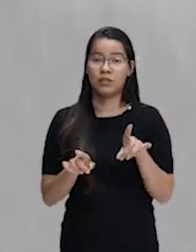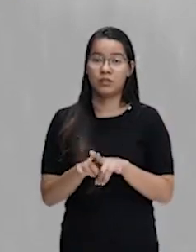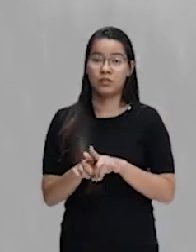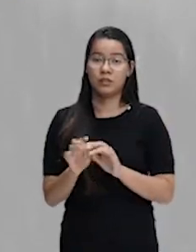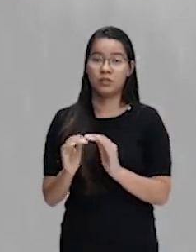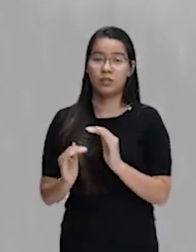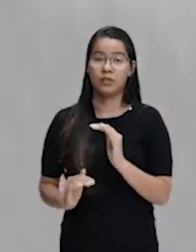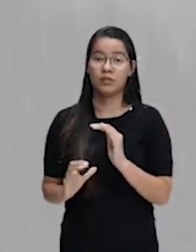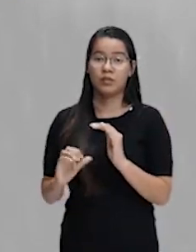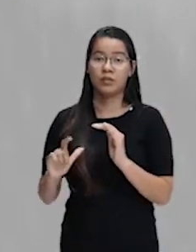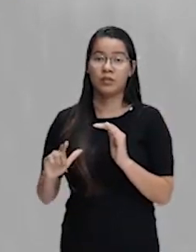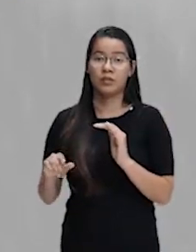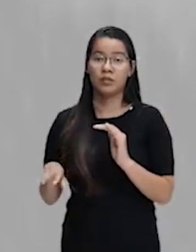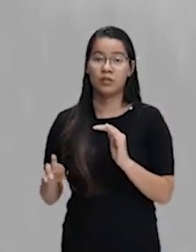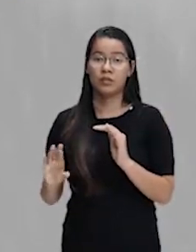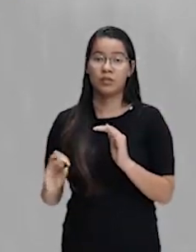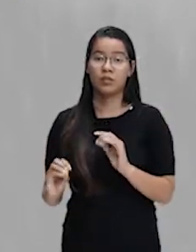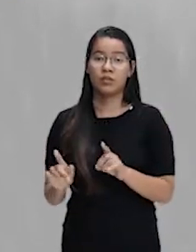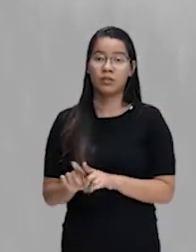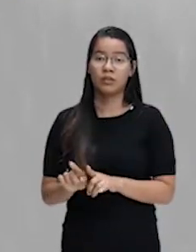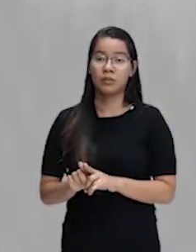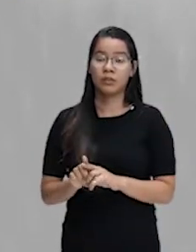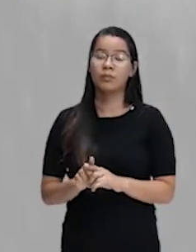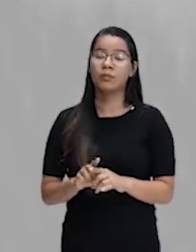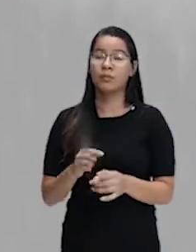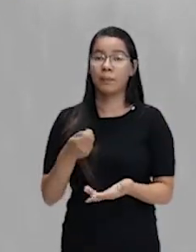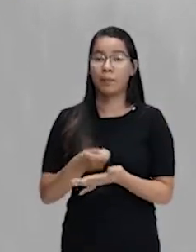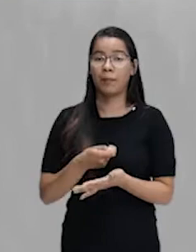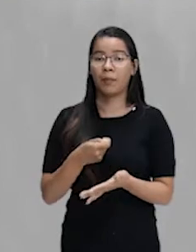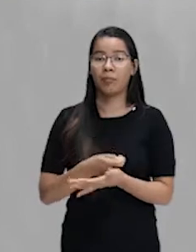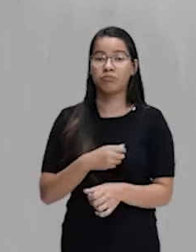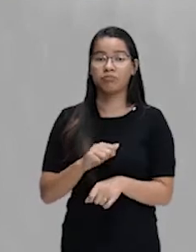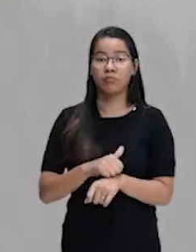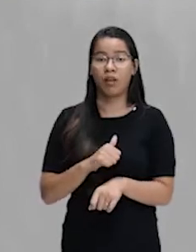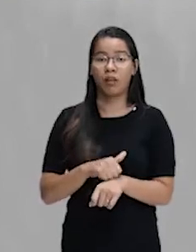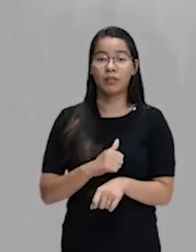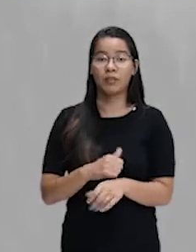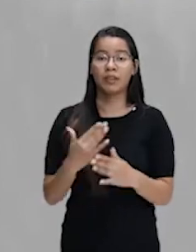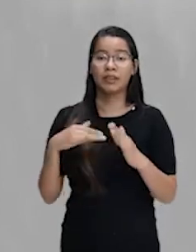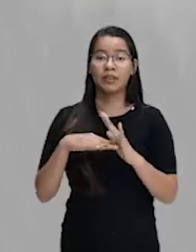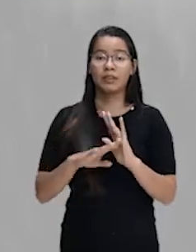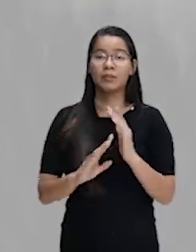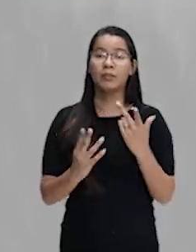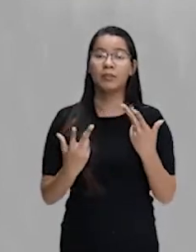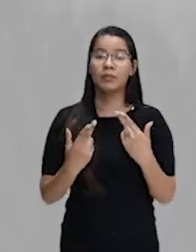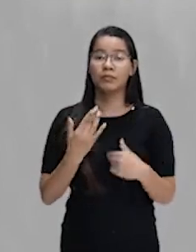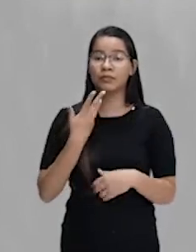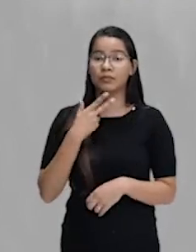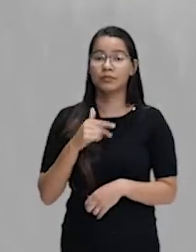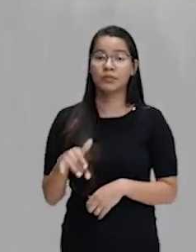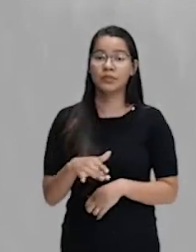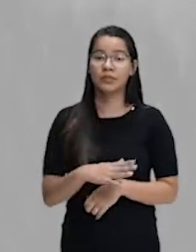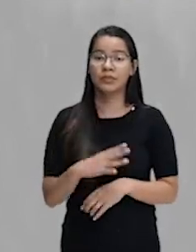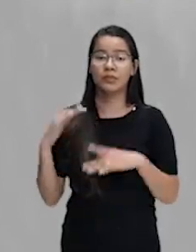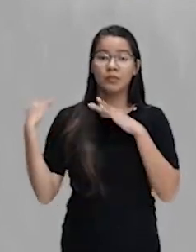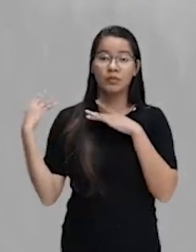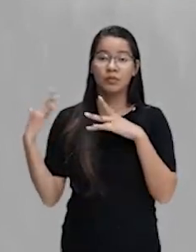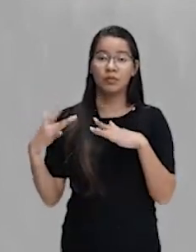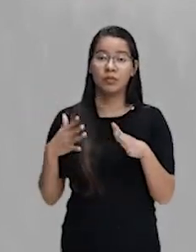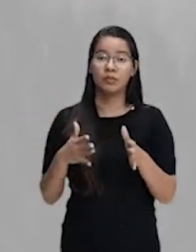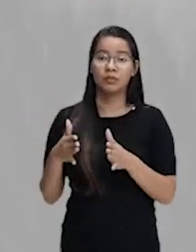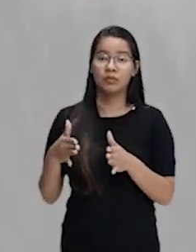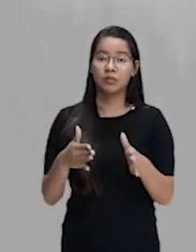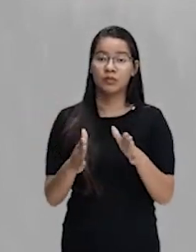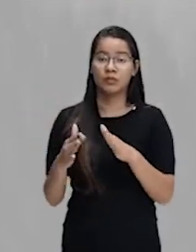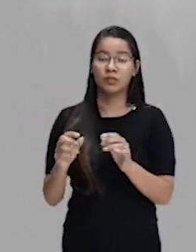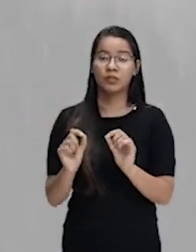baixo clero, o envolvimento de mendigos e até mesmo de crianças no movimento cruzadista, que é organizado